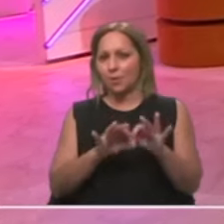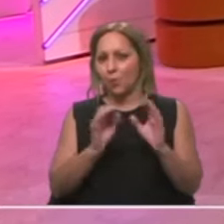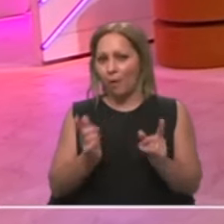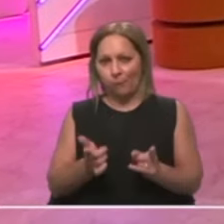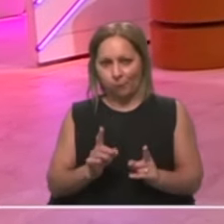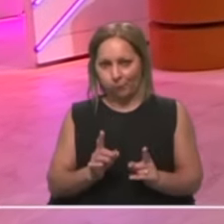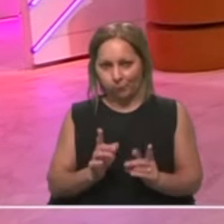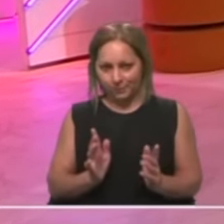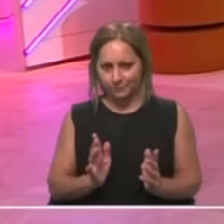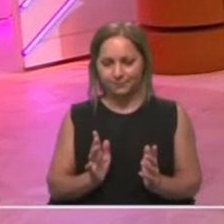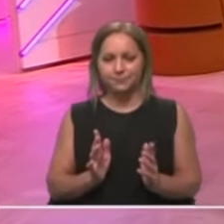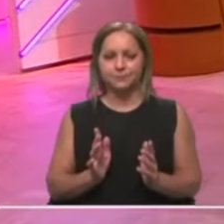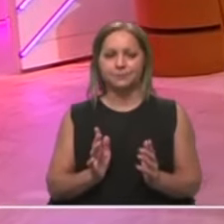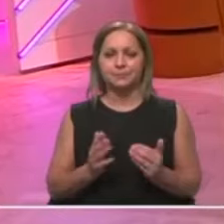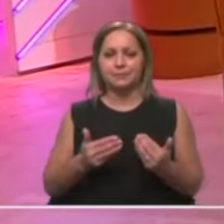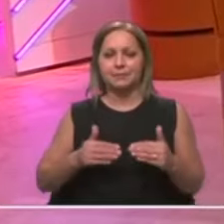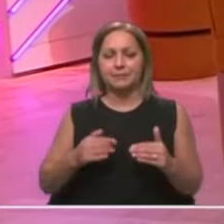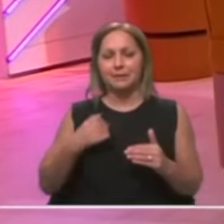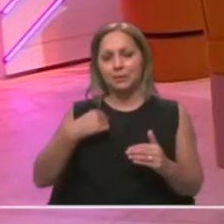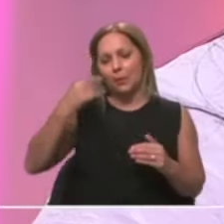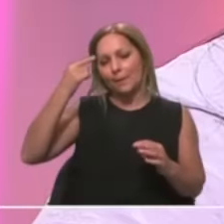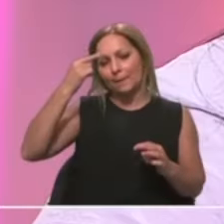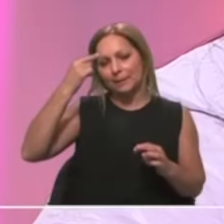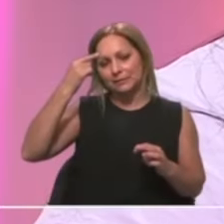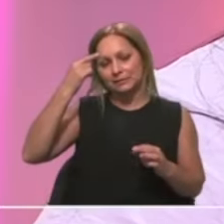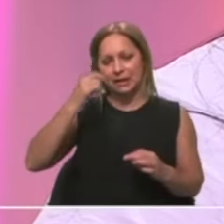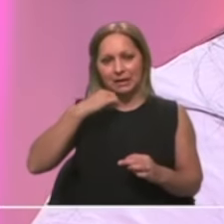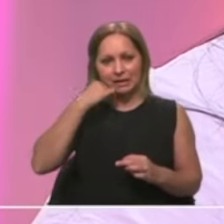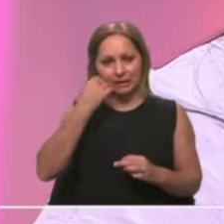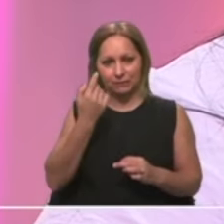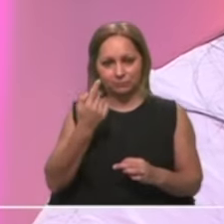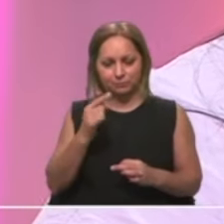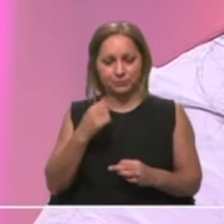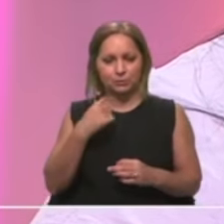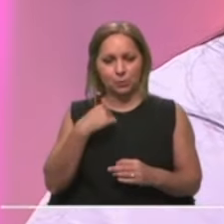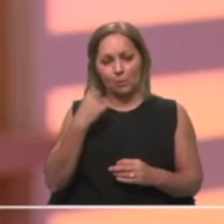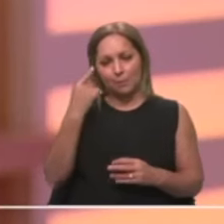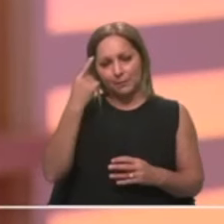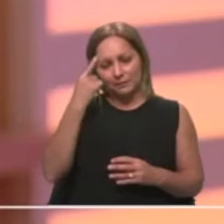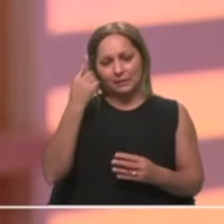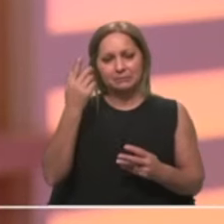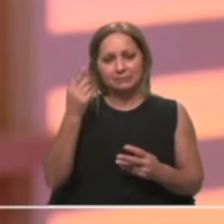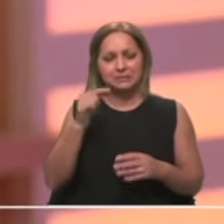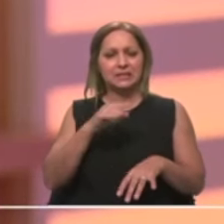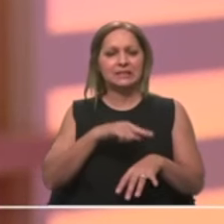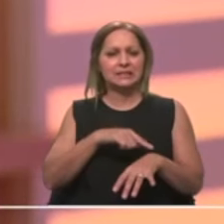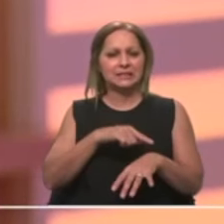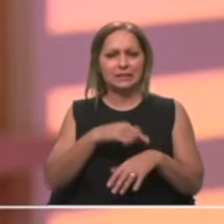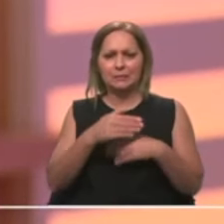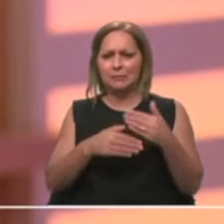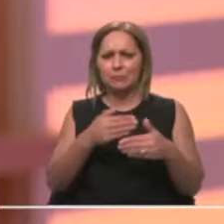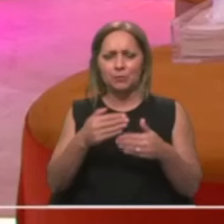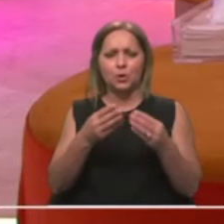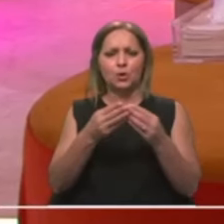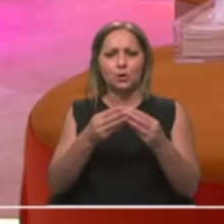bebês. Mas não pensei que fosse tão grave. Pensei que, pronto, com o tempo ia-se resolver... Não